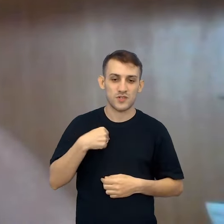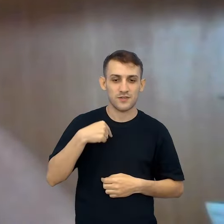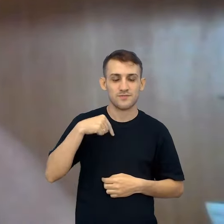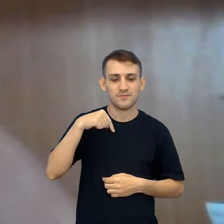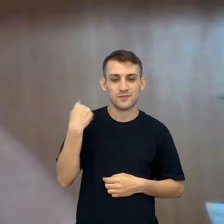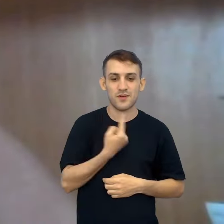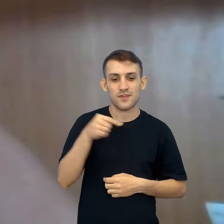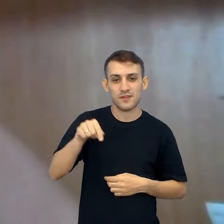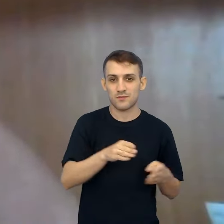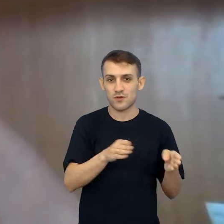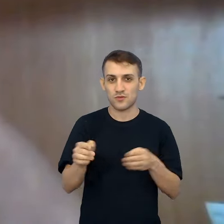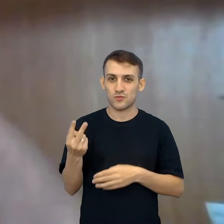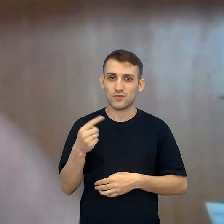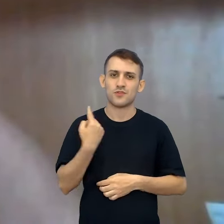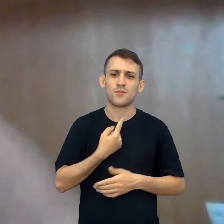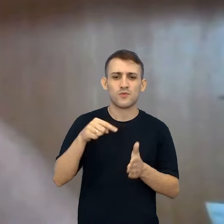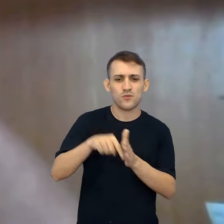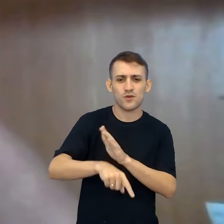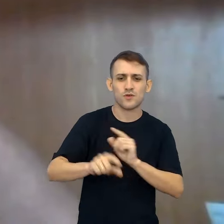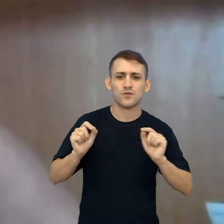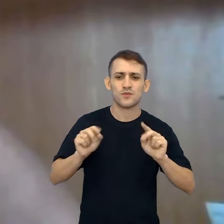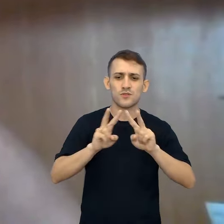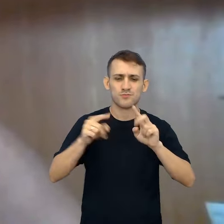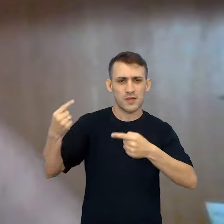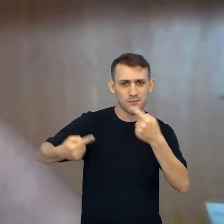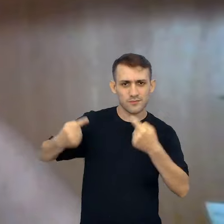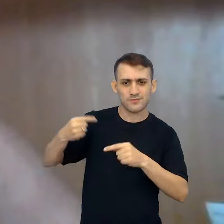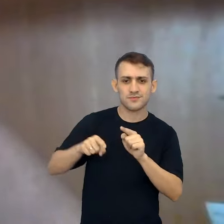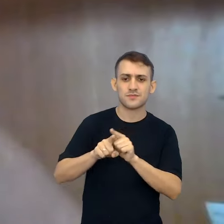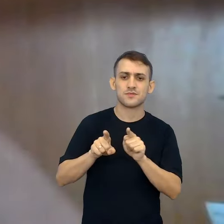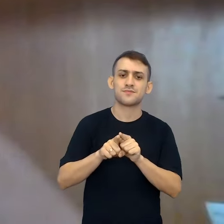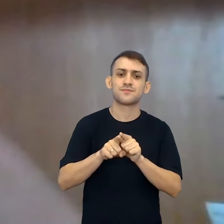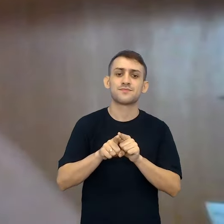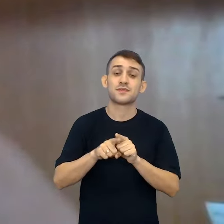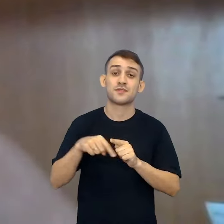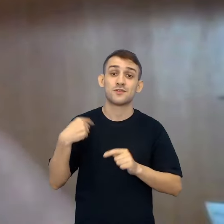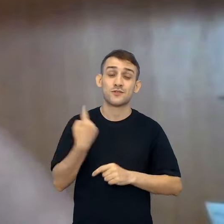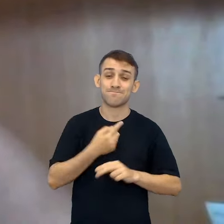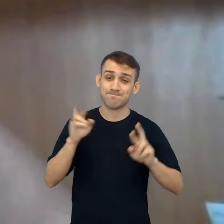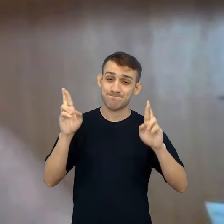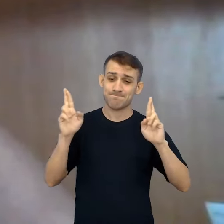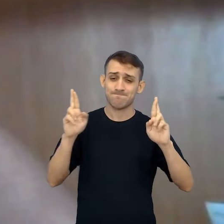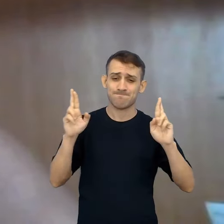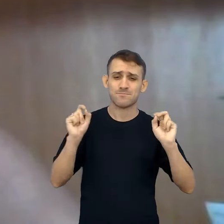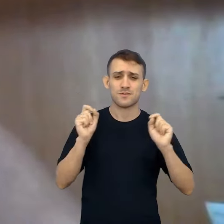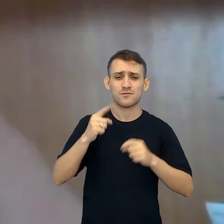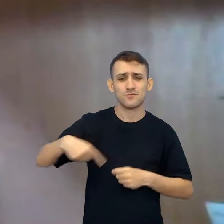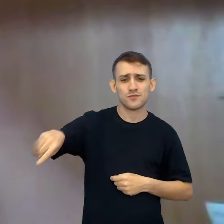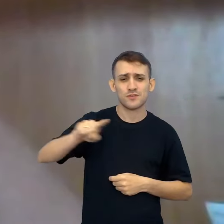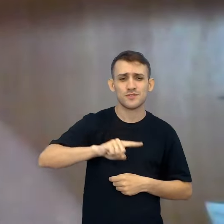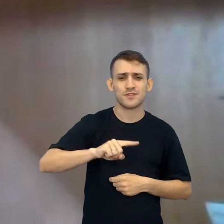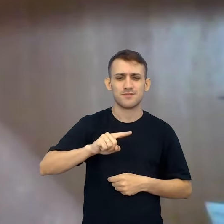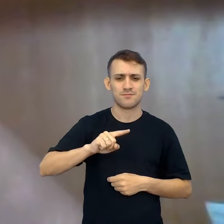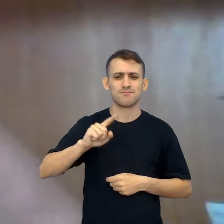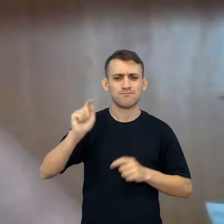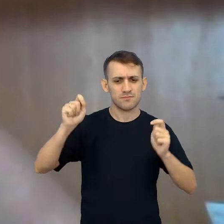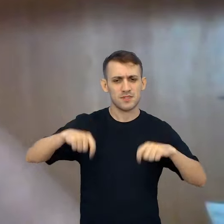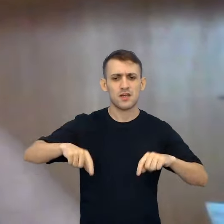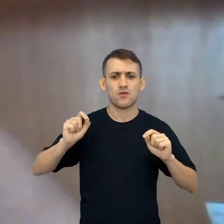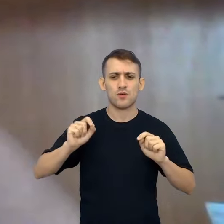2, para aprofundarmos um pouco mais essa discussão, e esperamos que seja